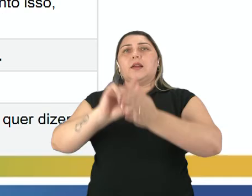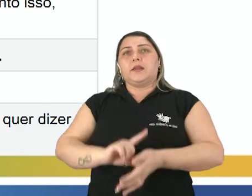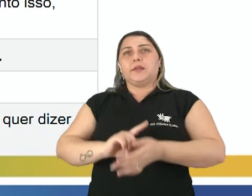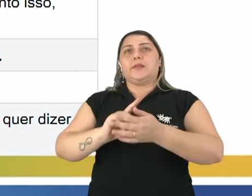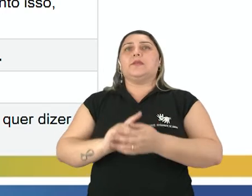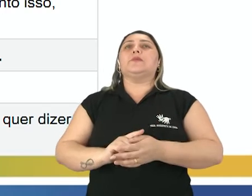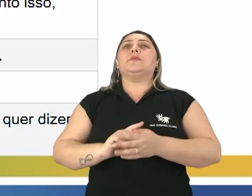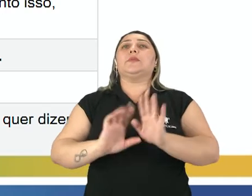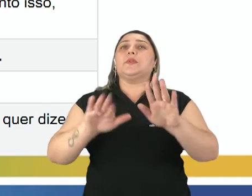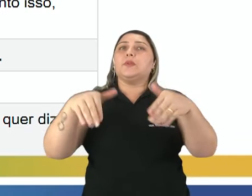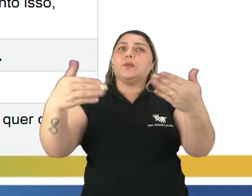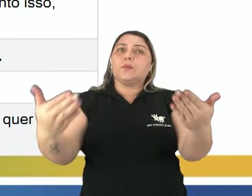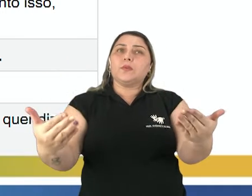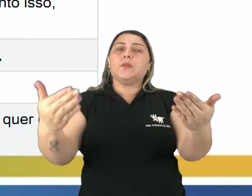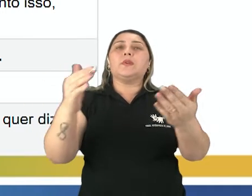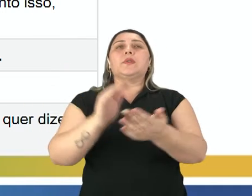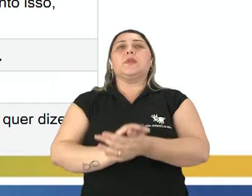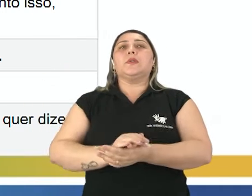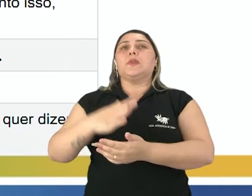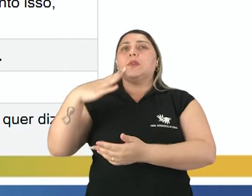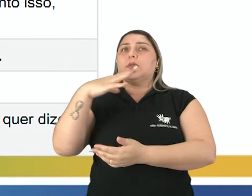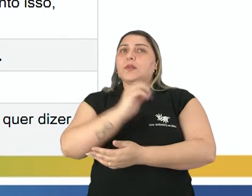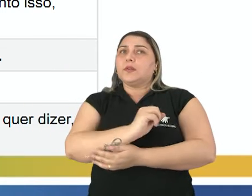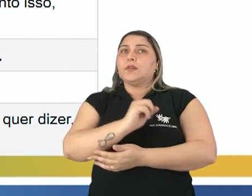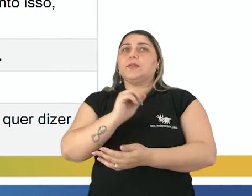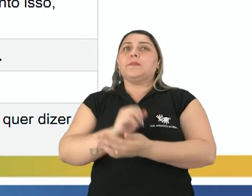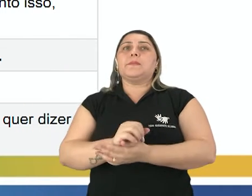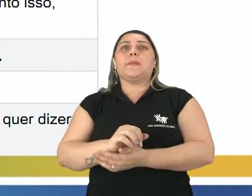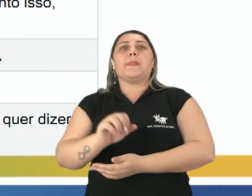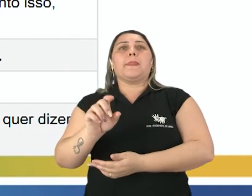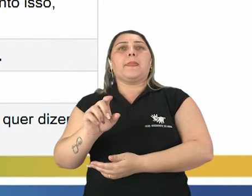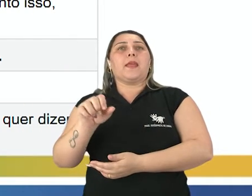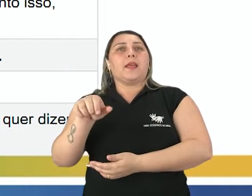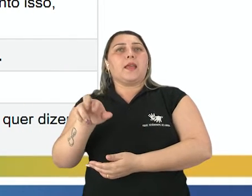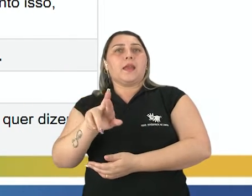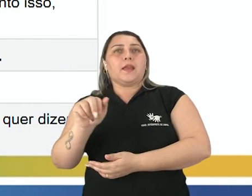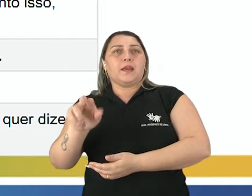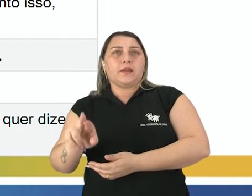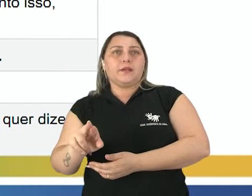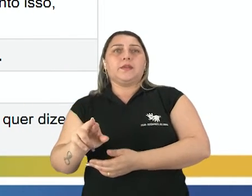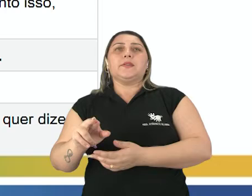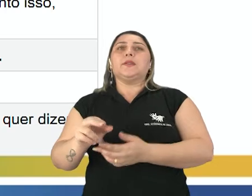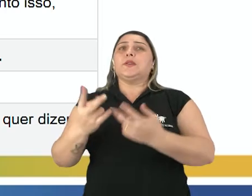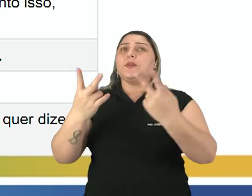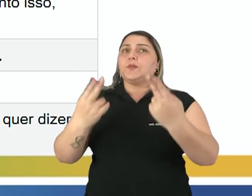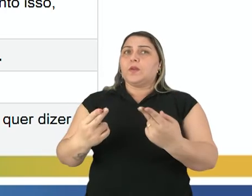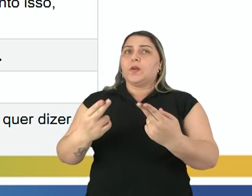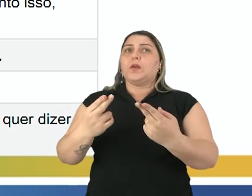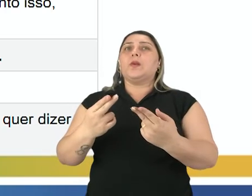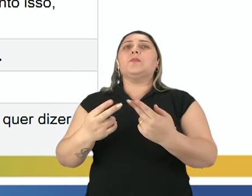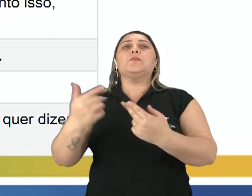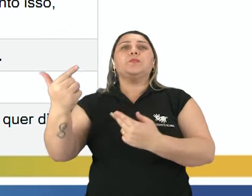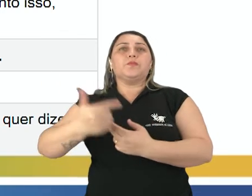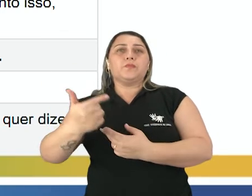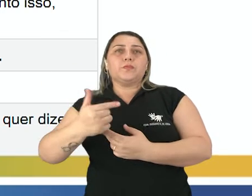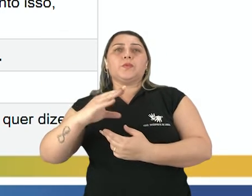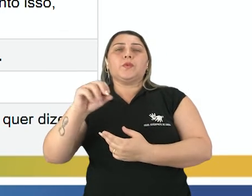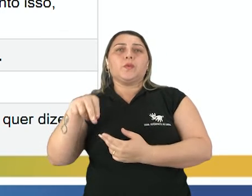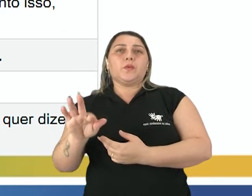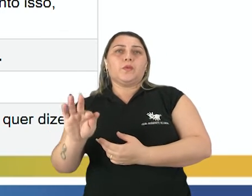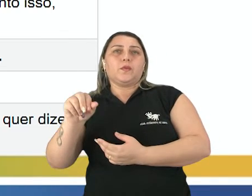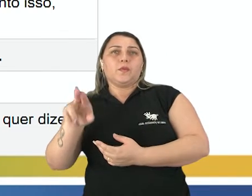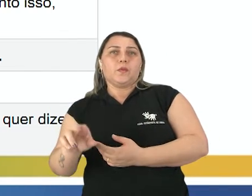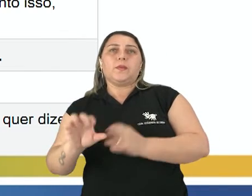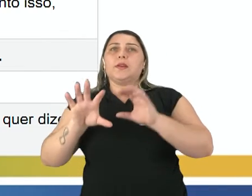atualmente, enquanto isso, conformidade, igualmente, segundo, conforme, assim também,